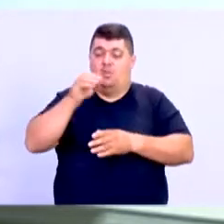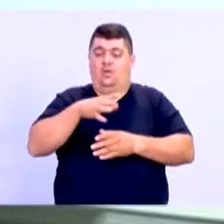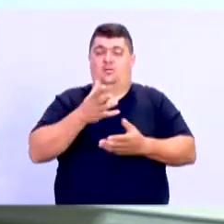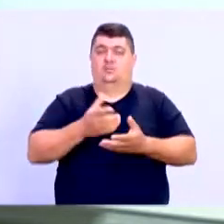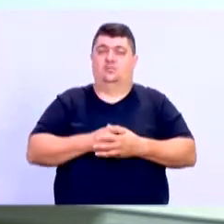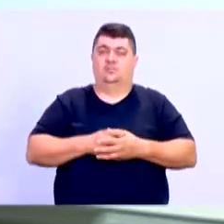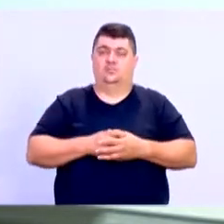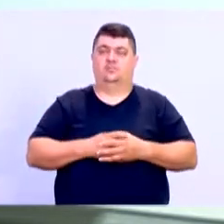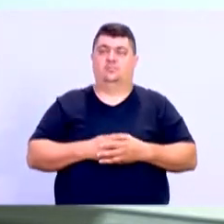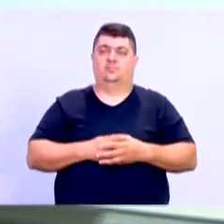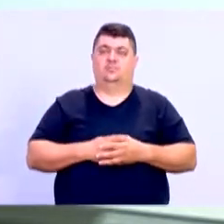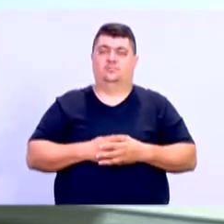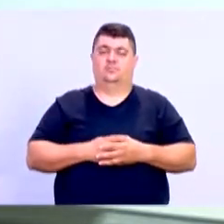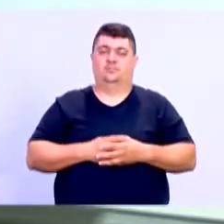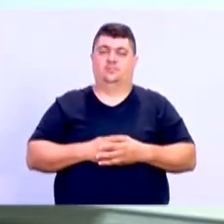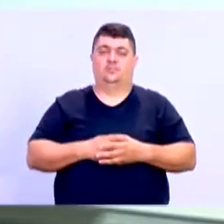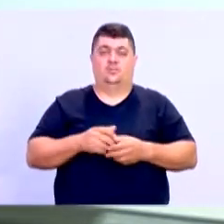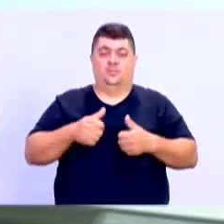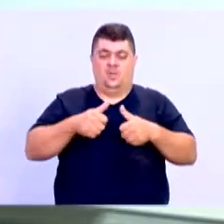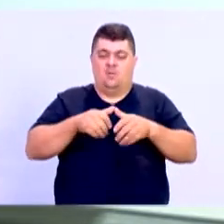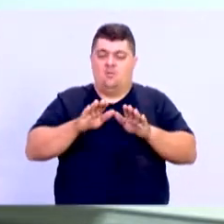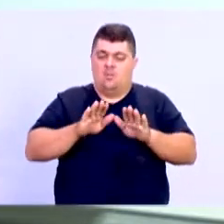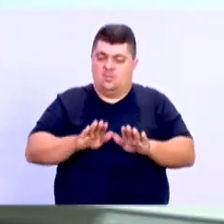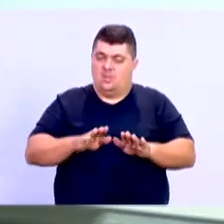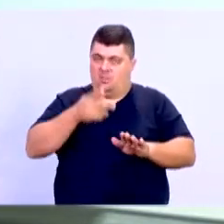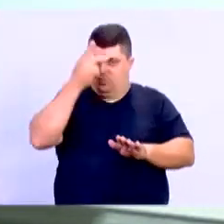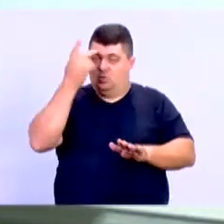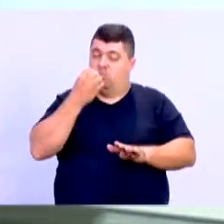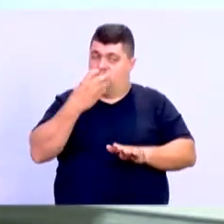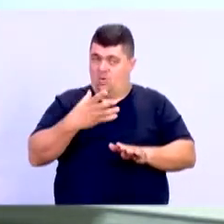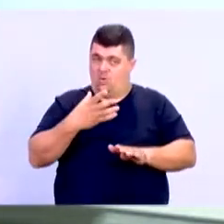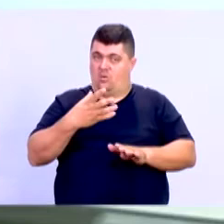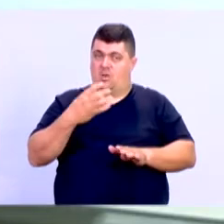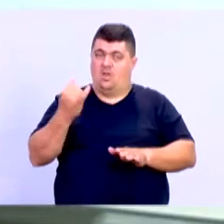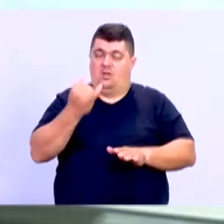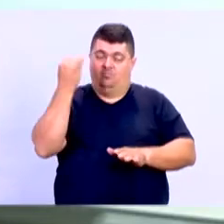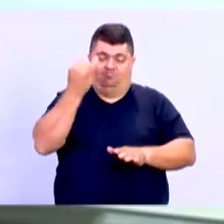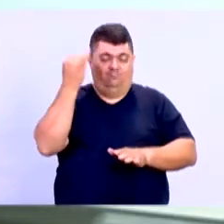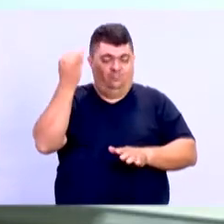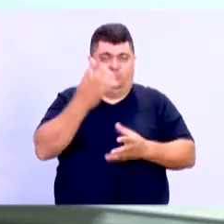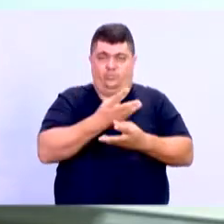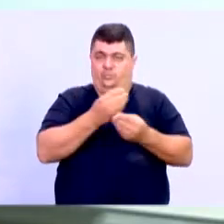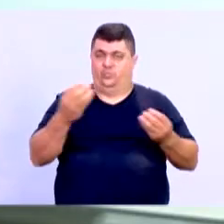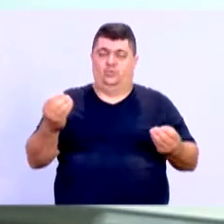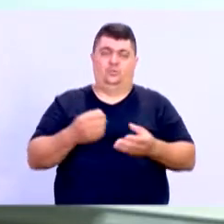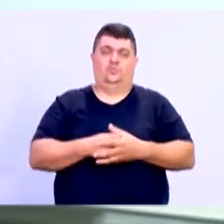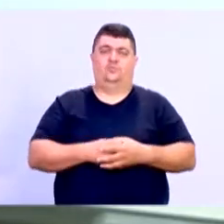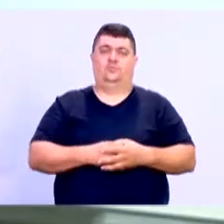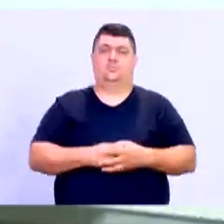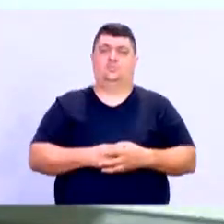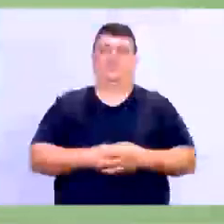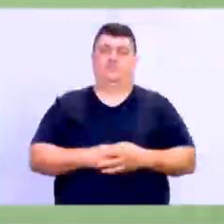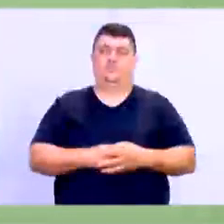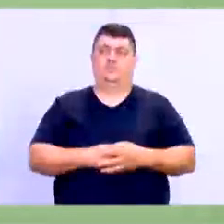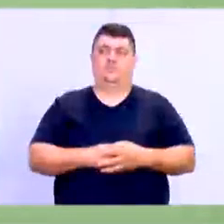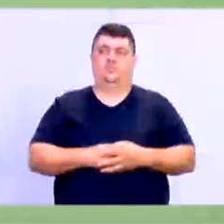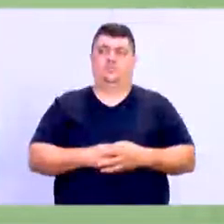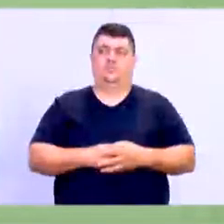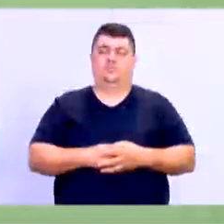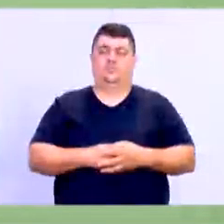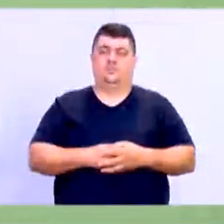repente, para o concorrente. Então, manter pessoas na organização é de fundamental importância.